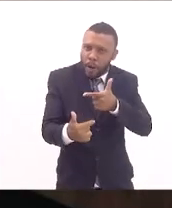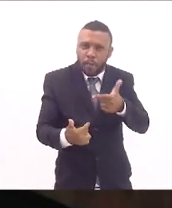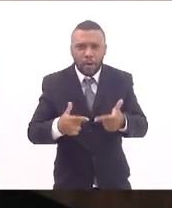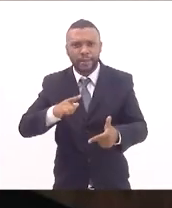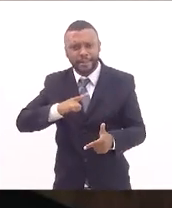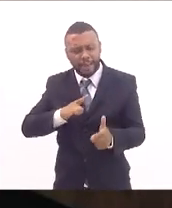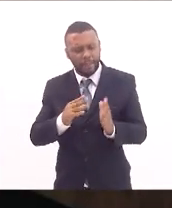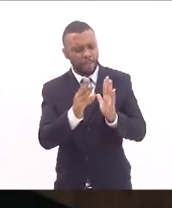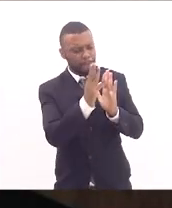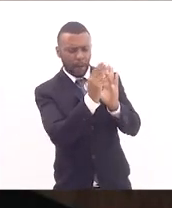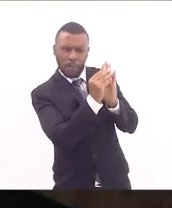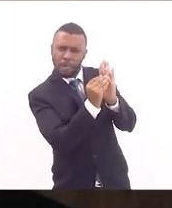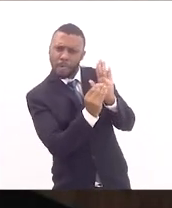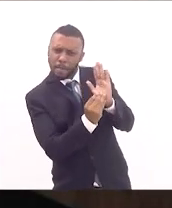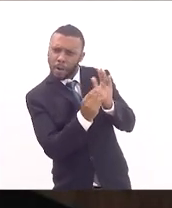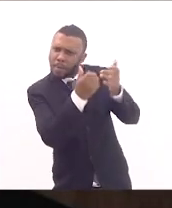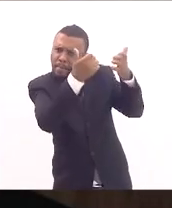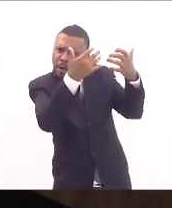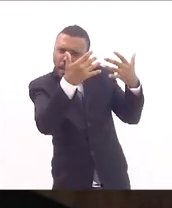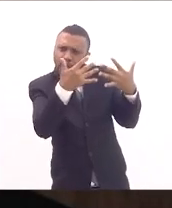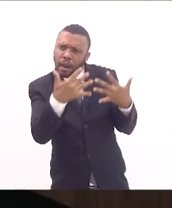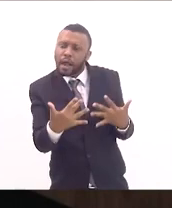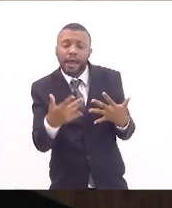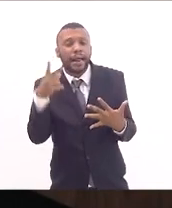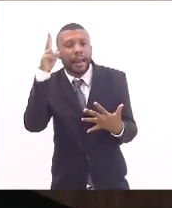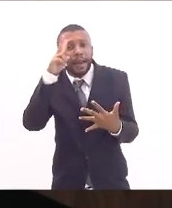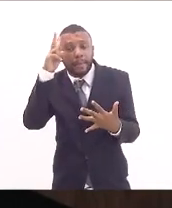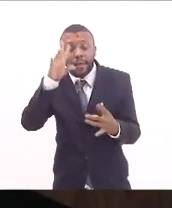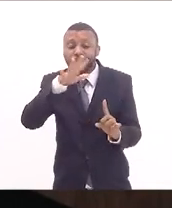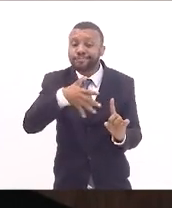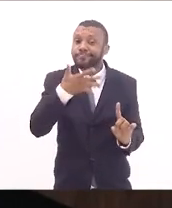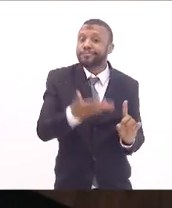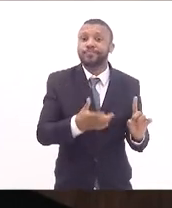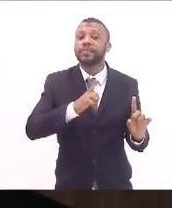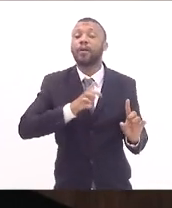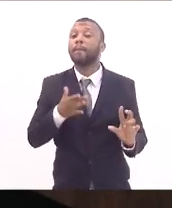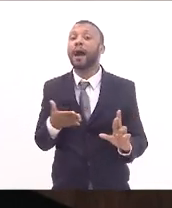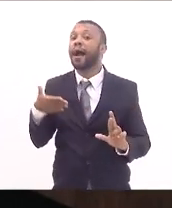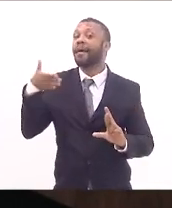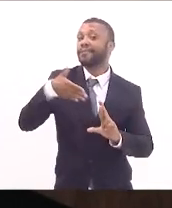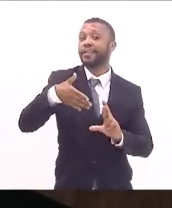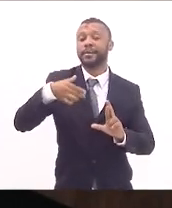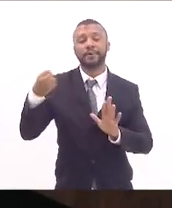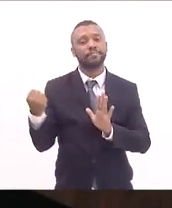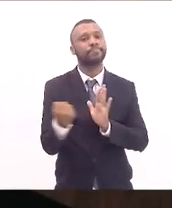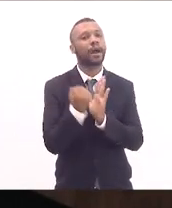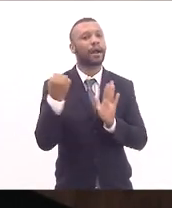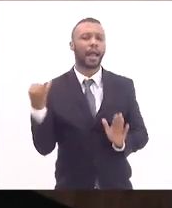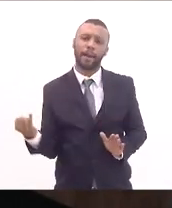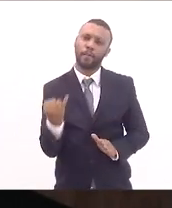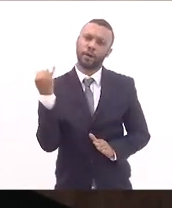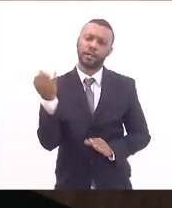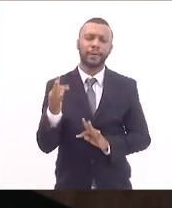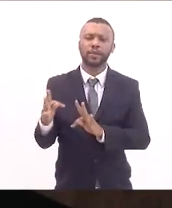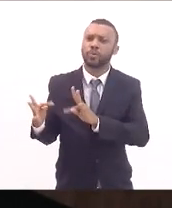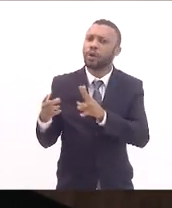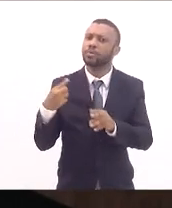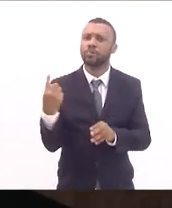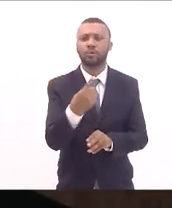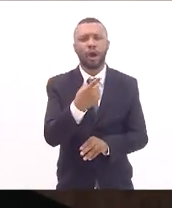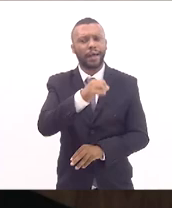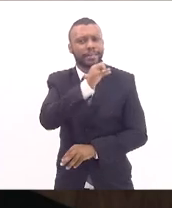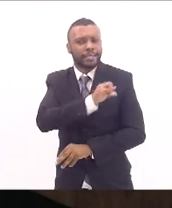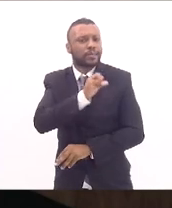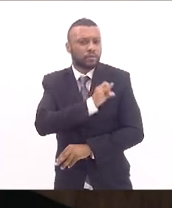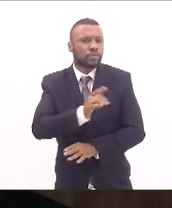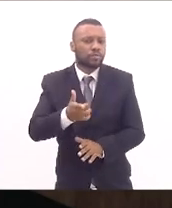com conteúdo e ao mesmo tempo lembrado Paulo Ramos também como uma referência importante para todos nós que aqui no